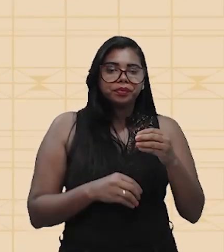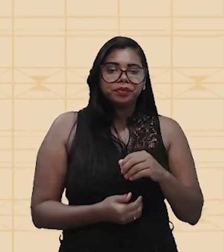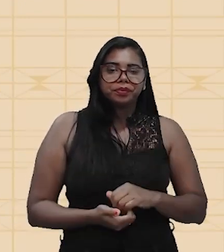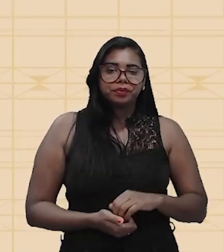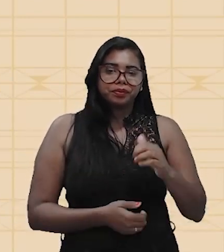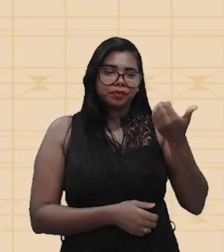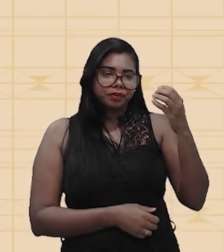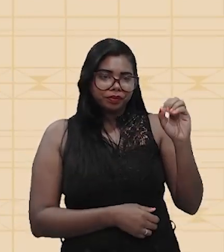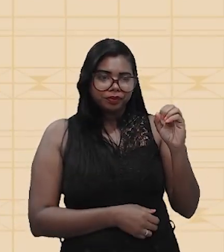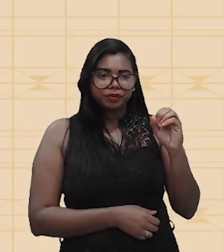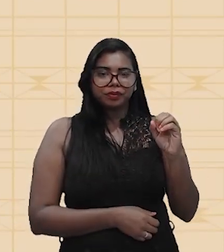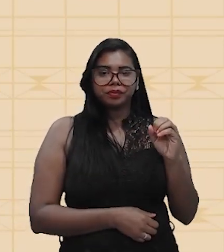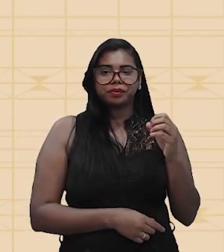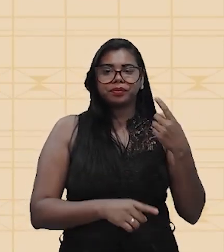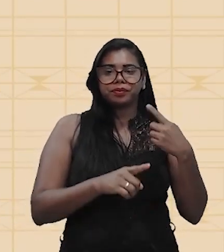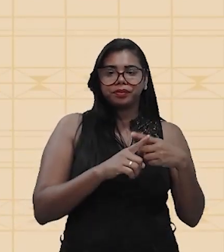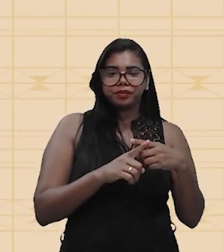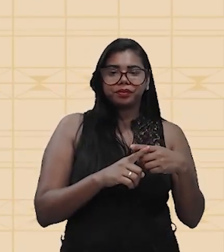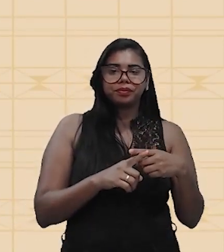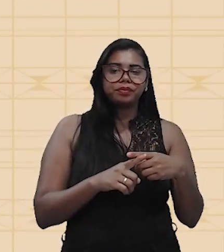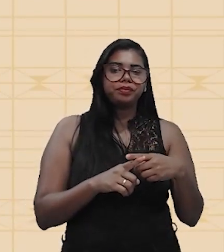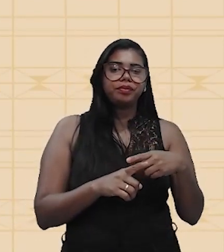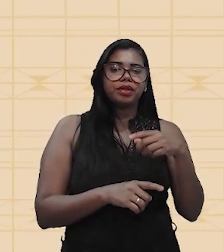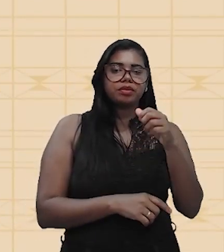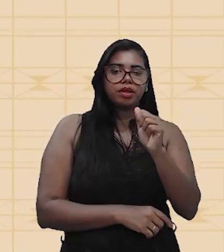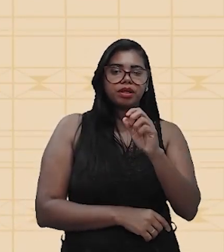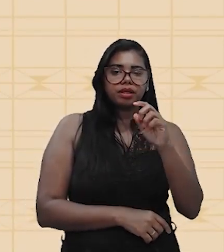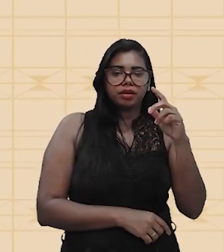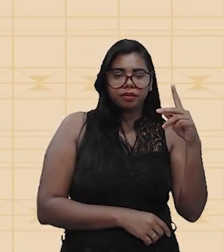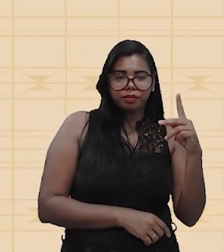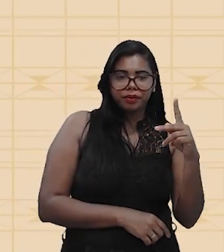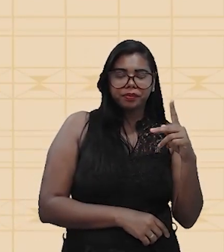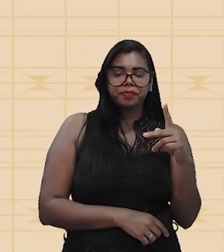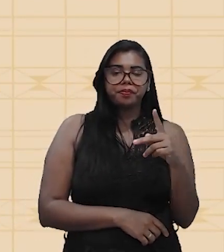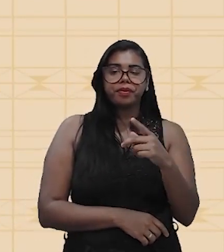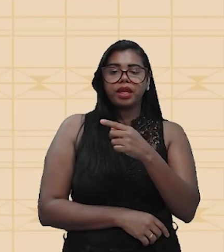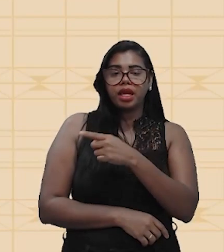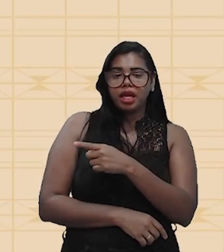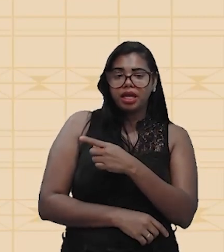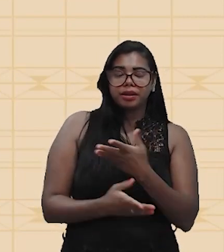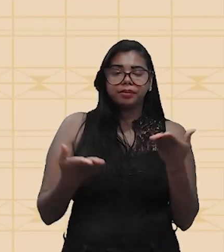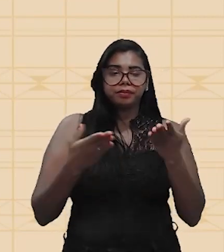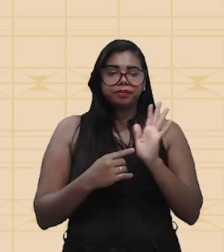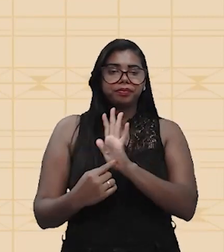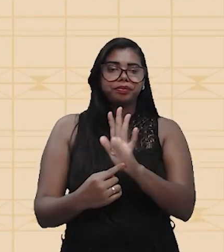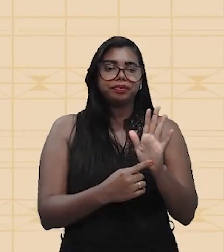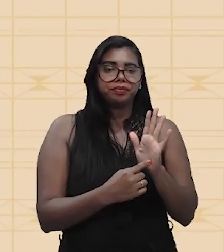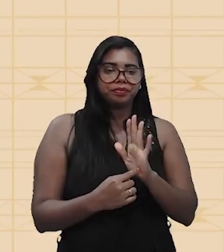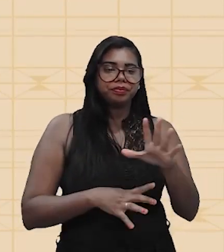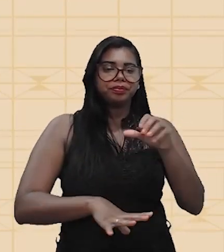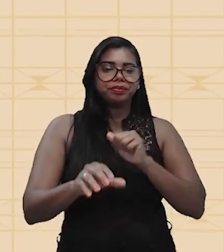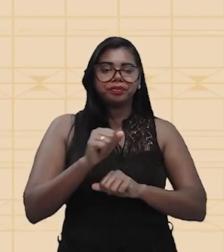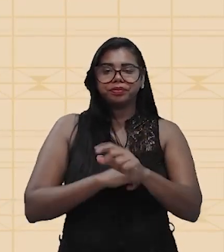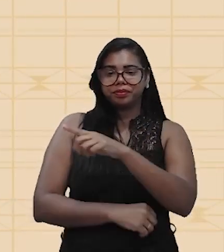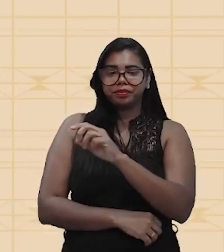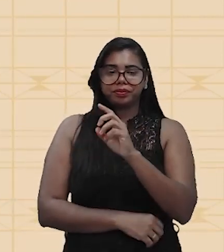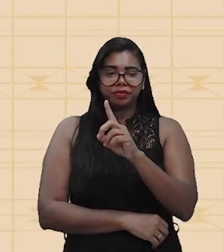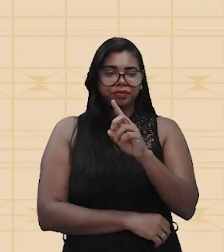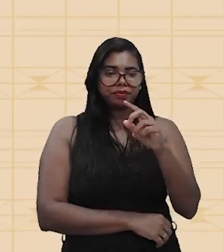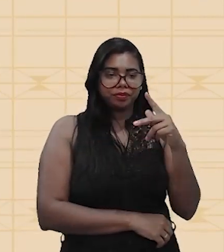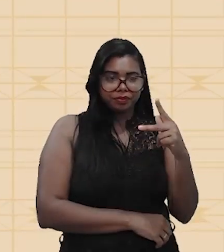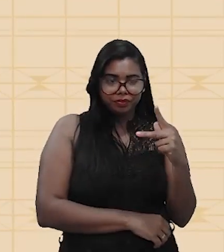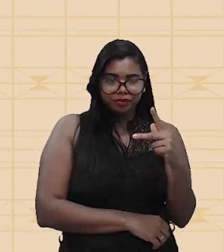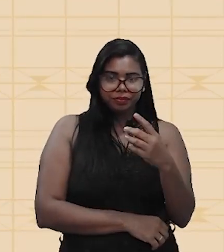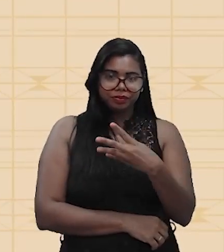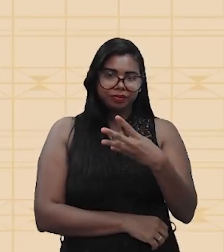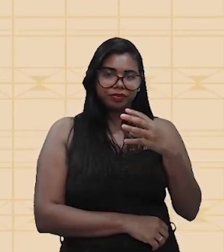multiplicar pela corrente, achamos a DDP 40. Em seguida, vamos fazer o pio. Vamos pegar essa DDP que você acabou de achar 40